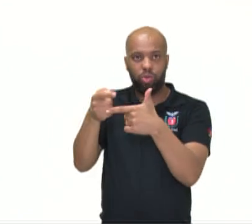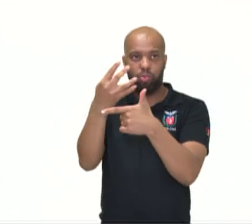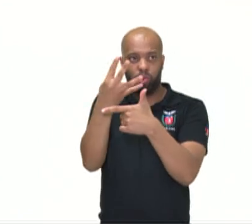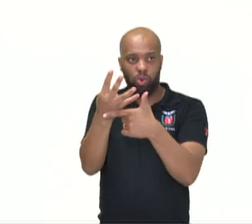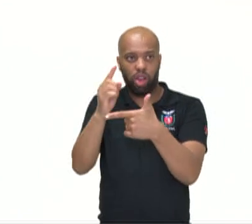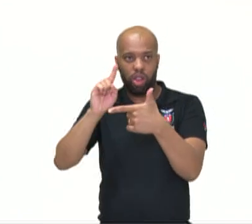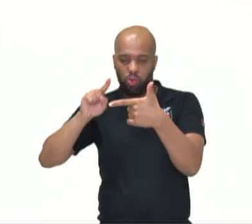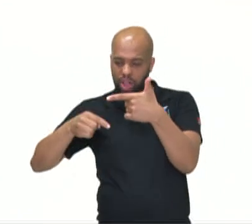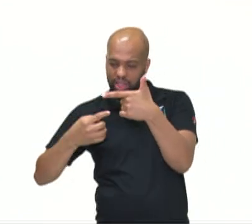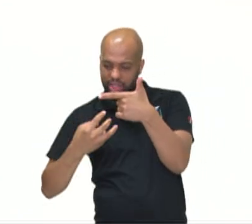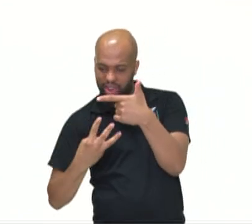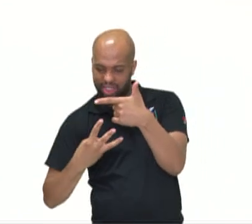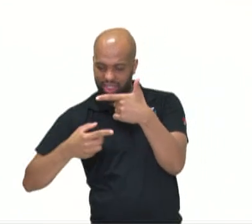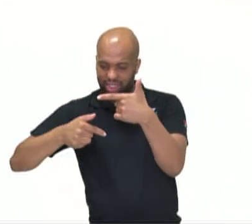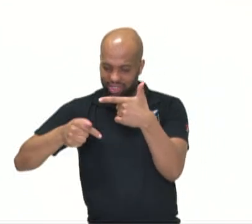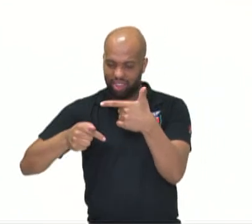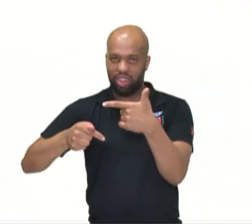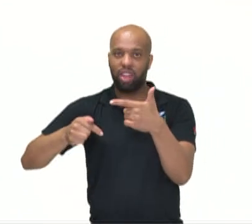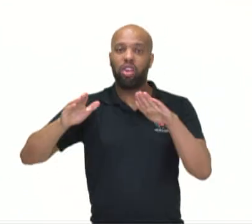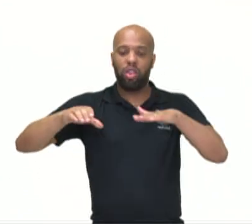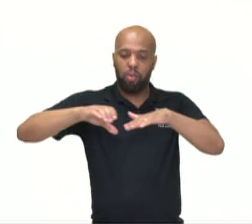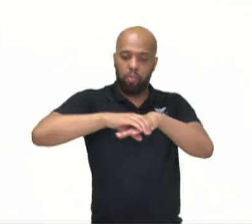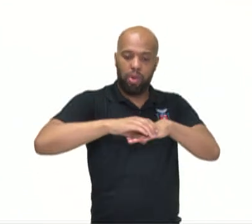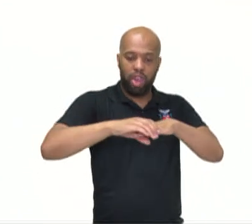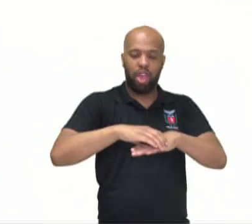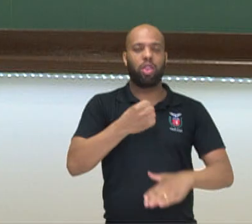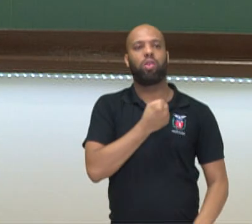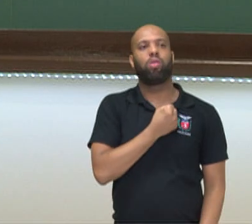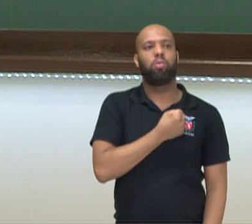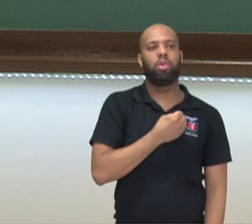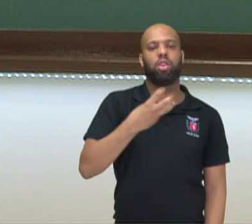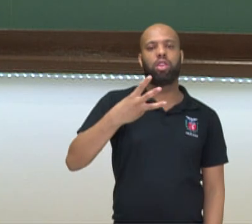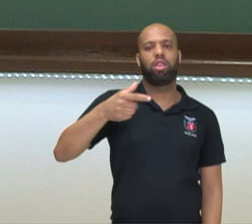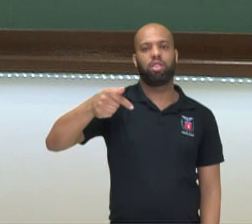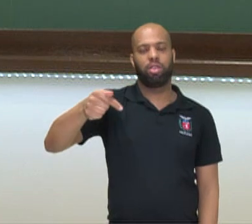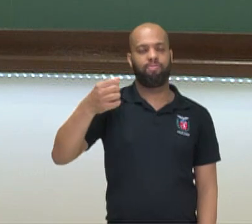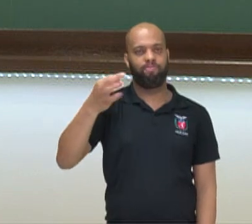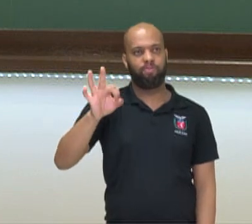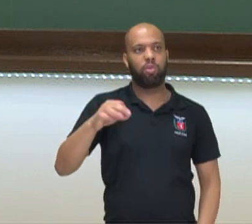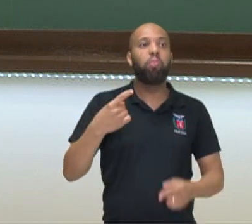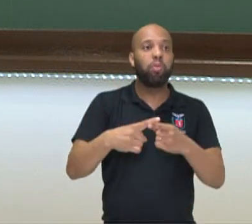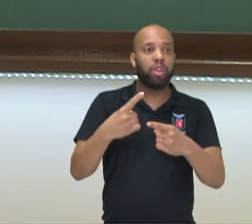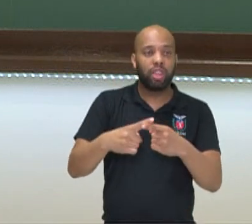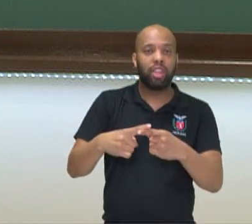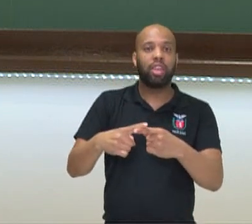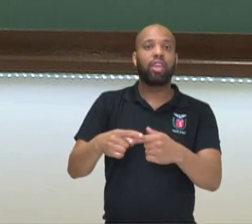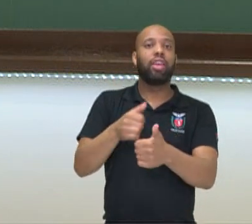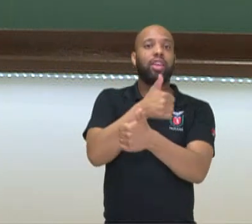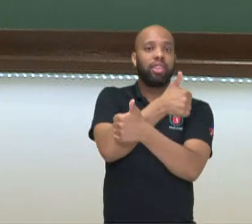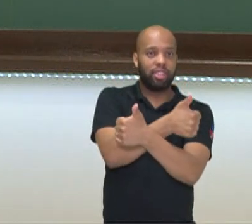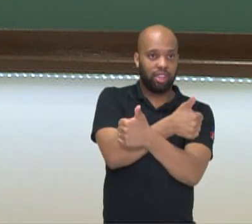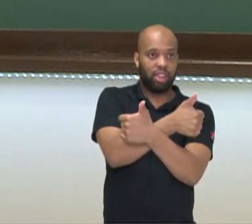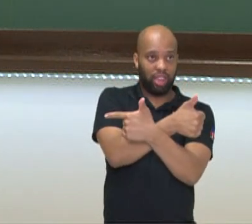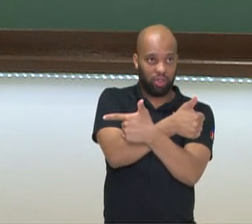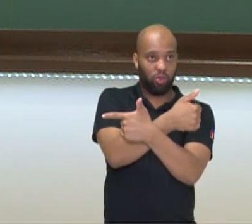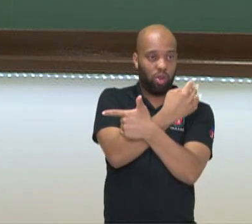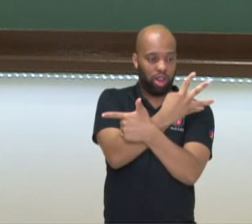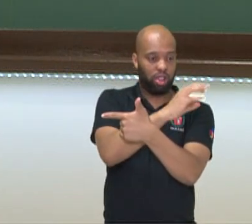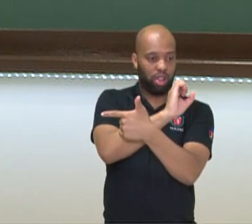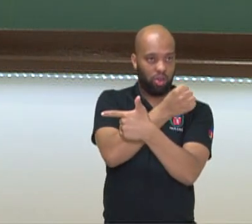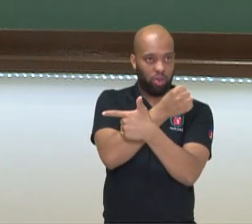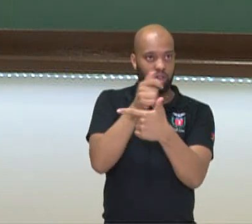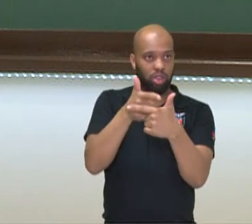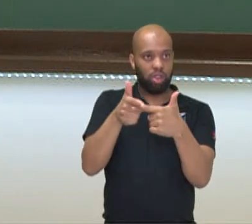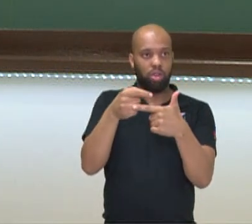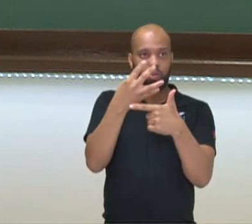o calçado mede, é número 37, tá? Qual que é o número do seu sapato? Qual que é o tamanho do